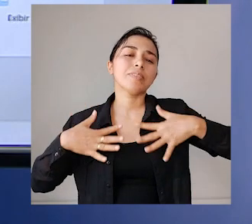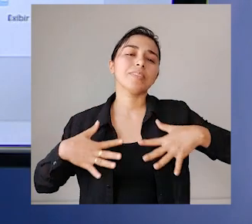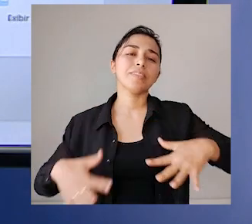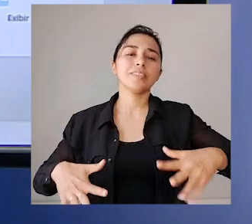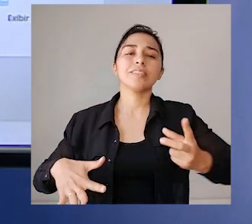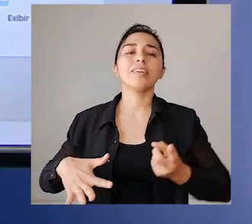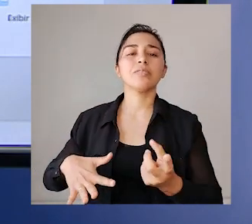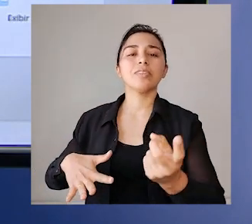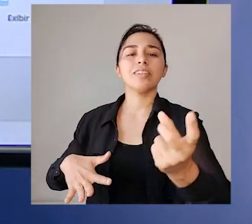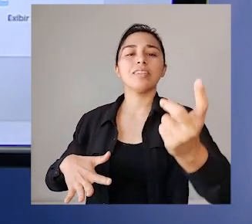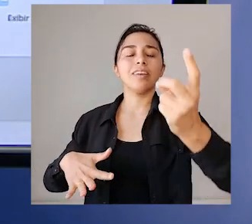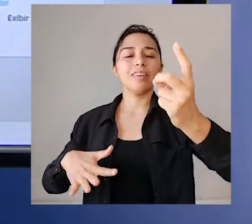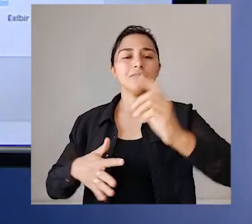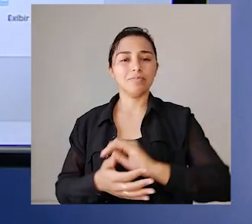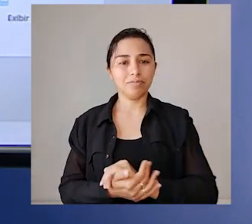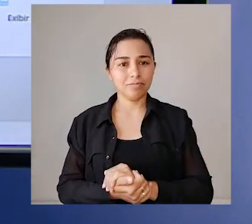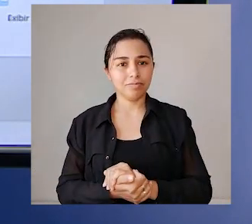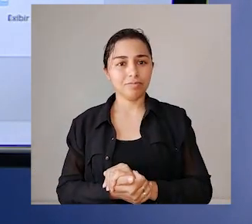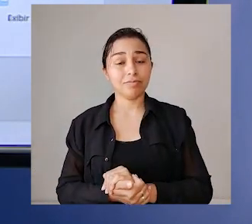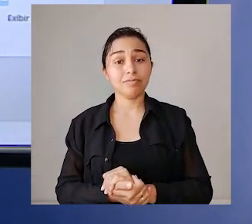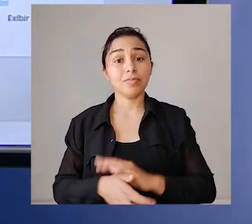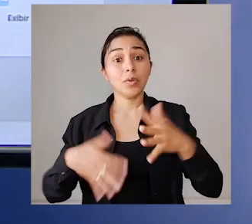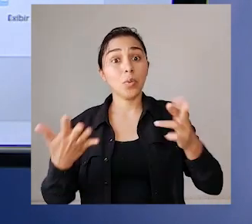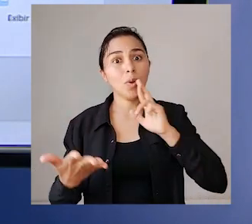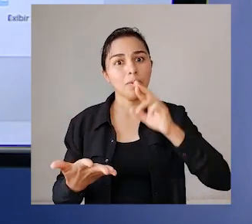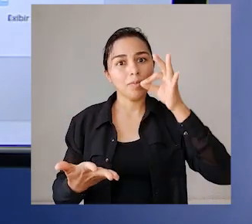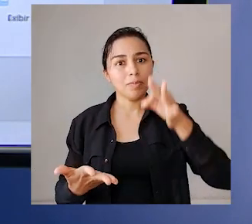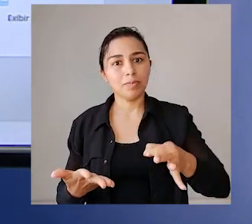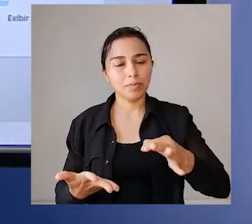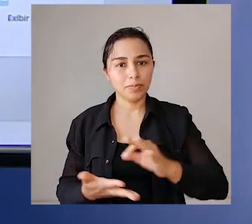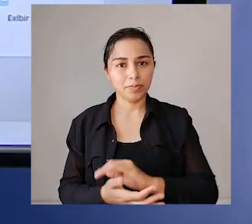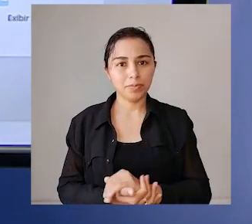tranquilo. Vamos observar qual que é a resposta correta?